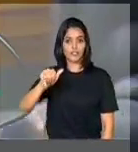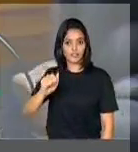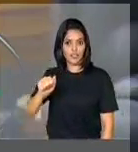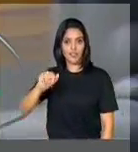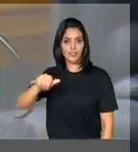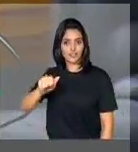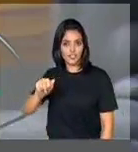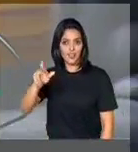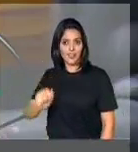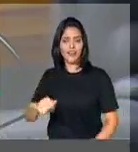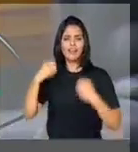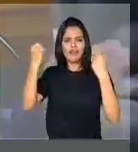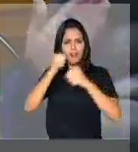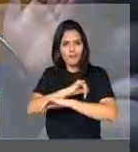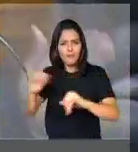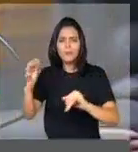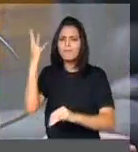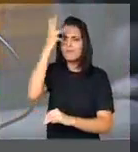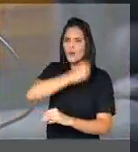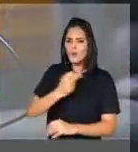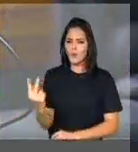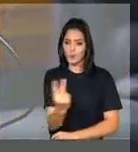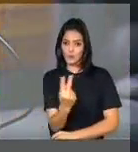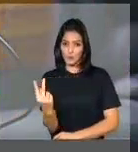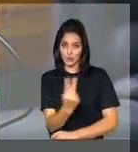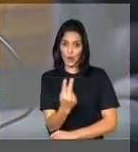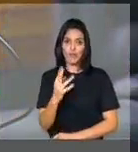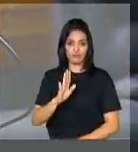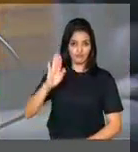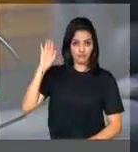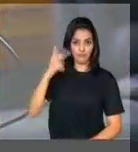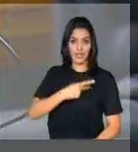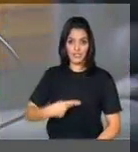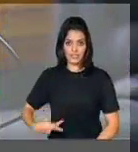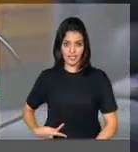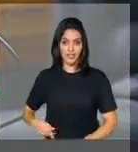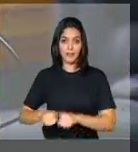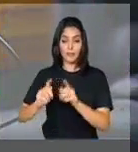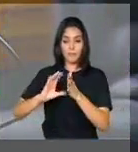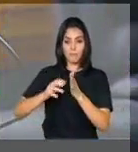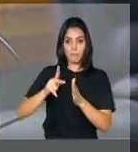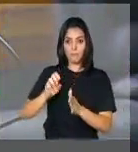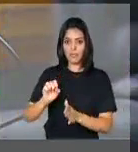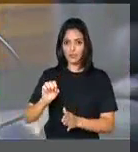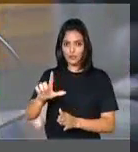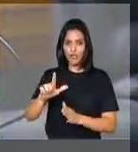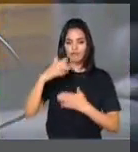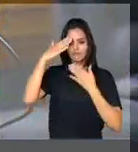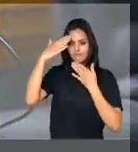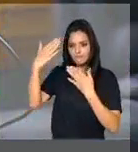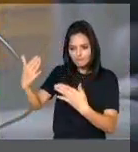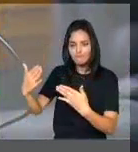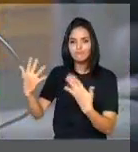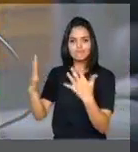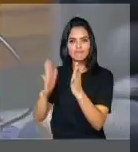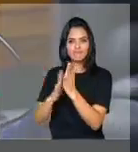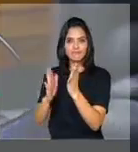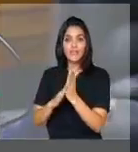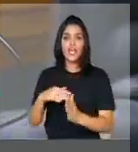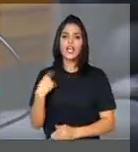a gente declara, como já fez o PSOL nacionalmente, o nosso apoio a Fernando Haddad